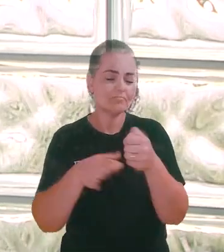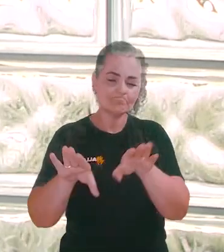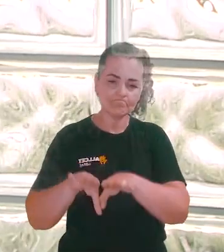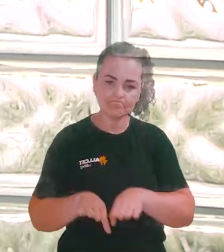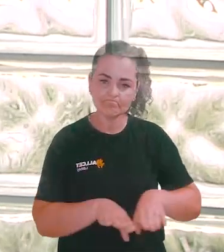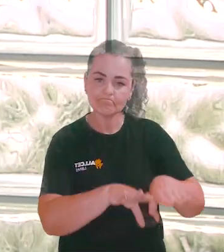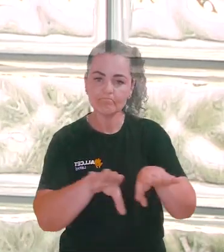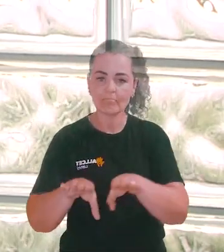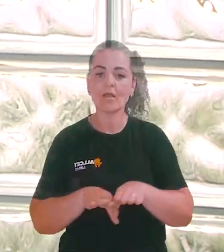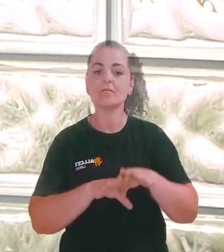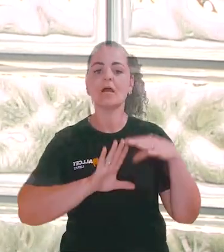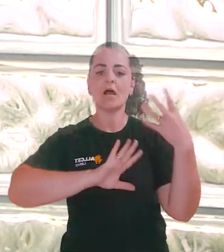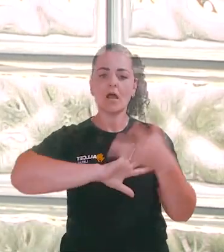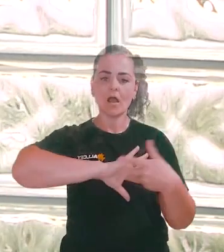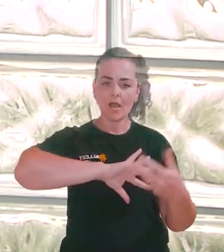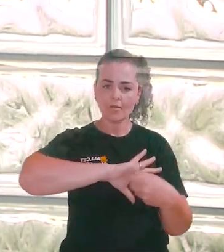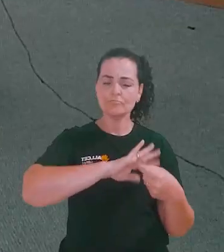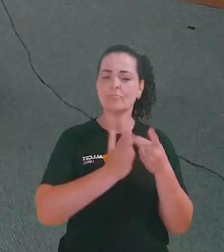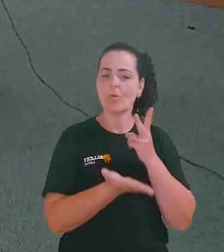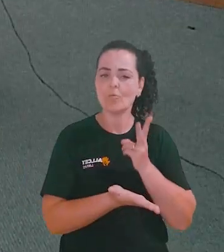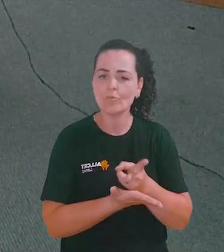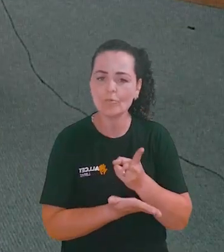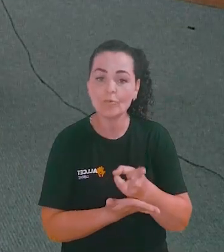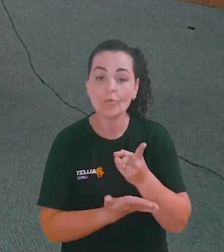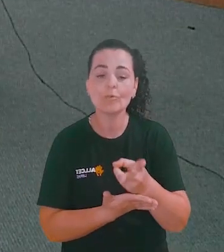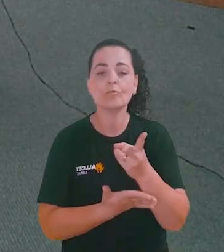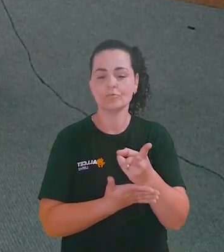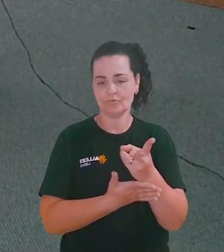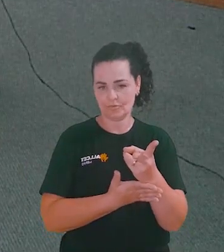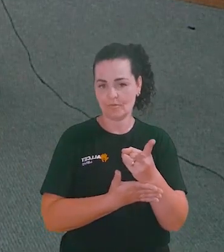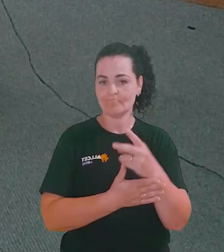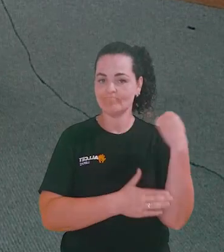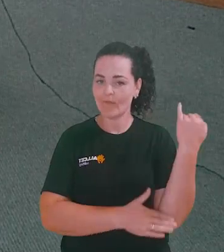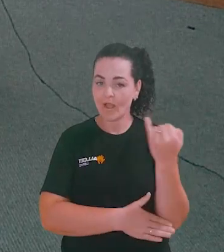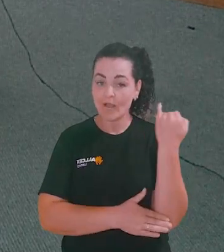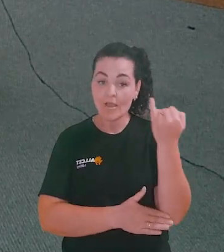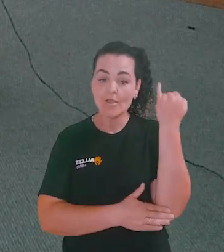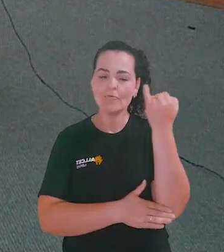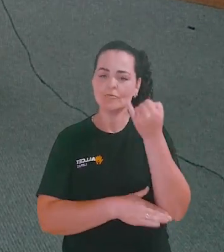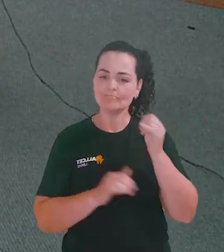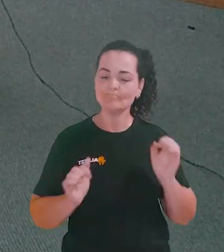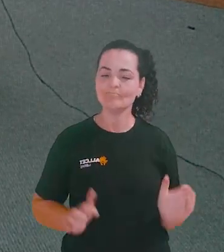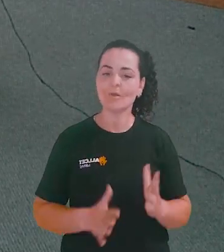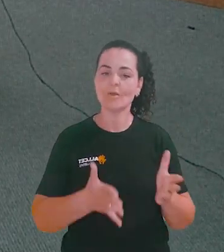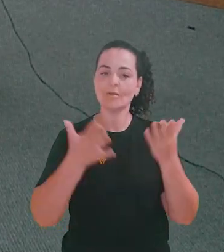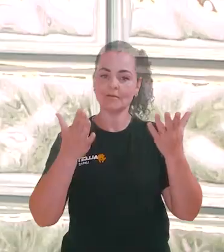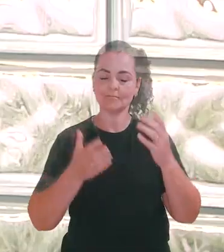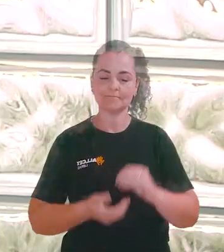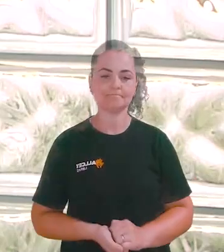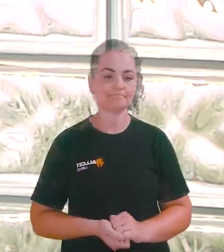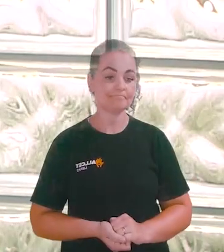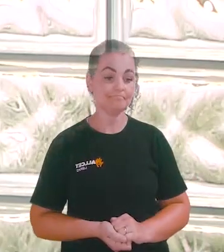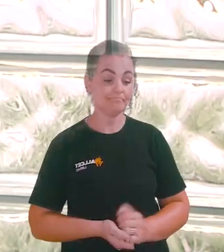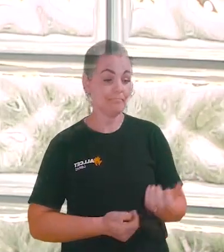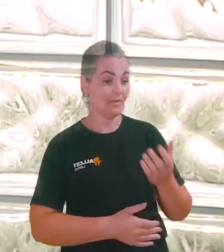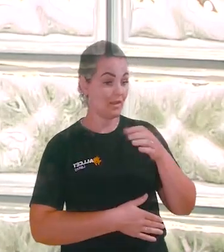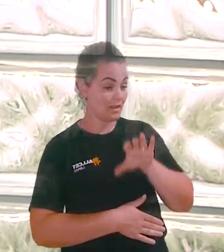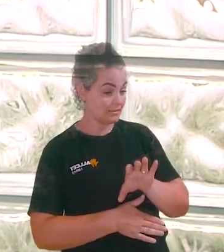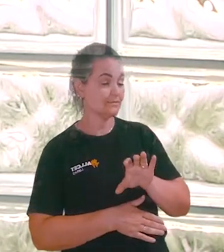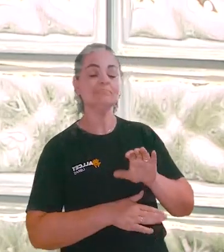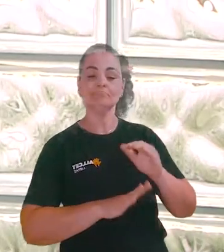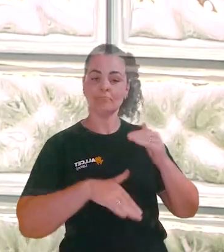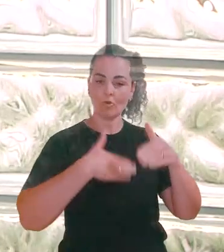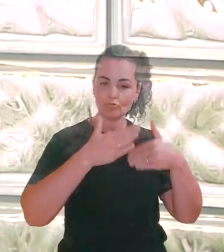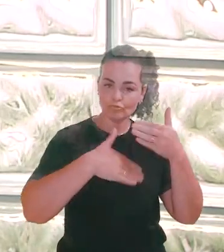a ACIGES reforça permanentemente, de diversas formas, a importância do engajamento. Assim,